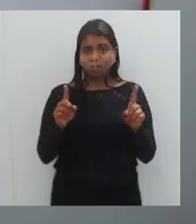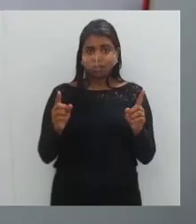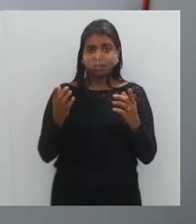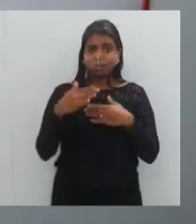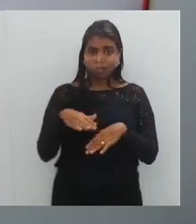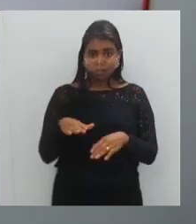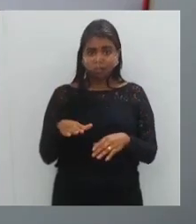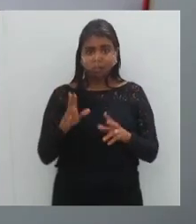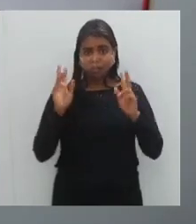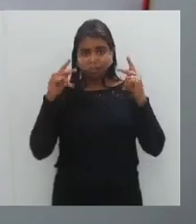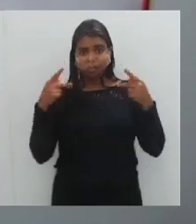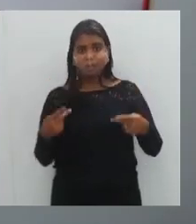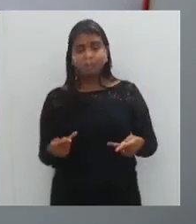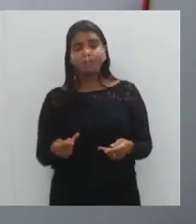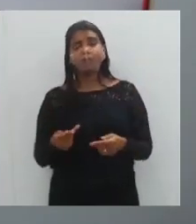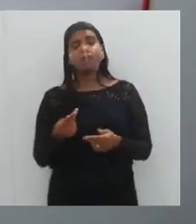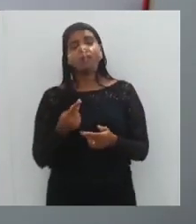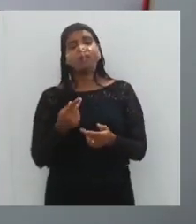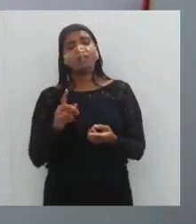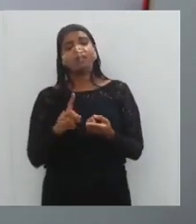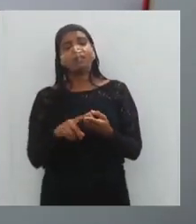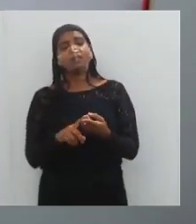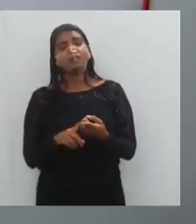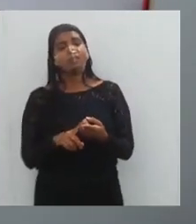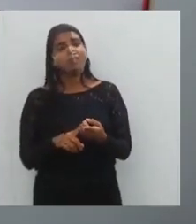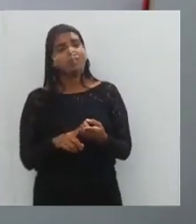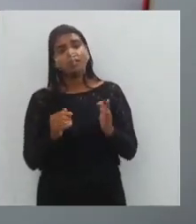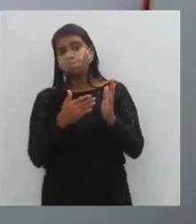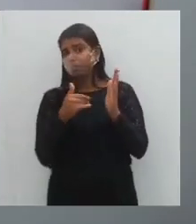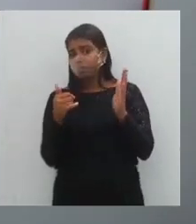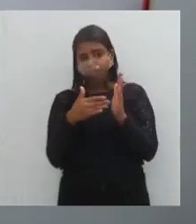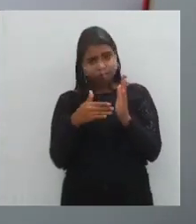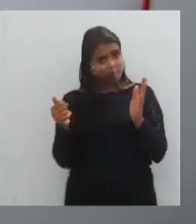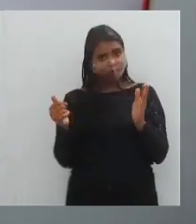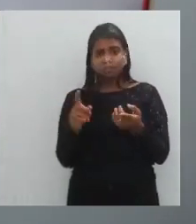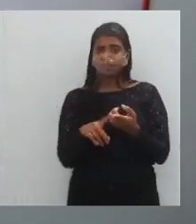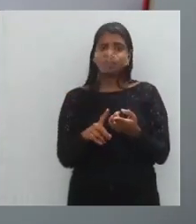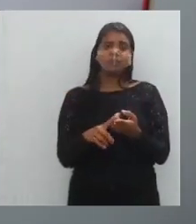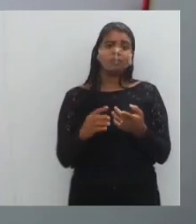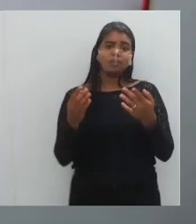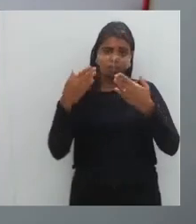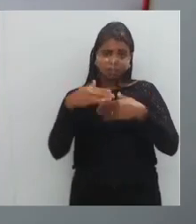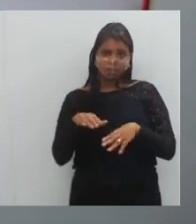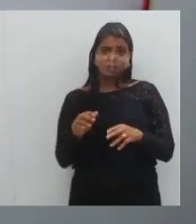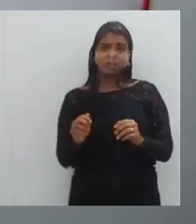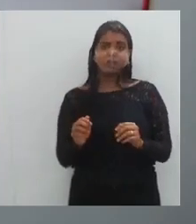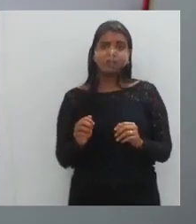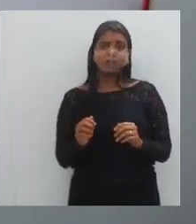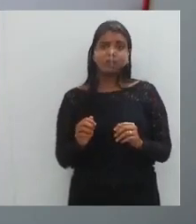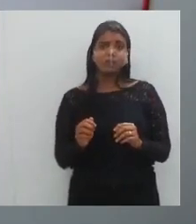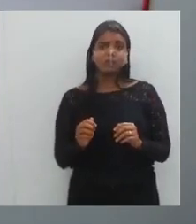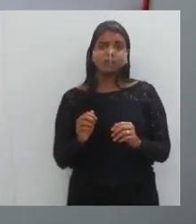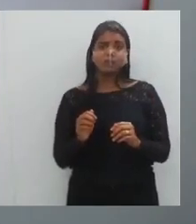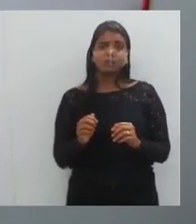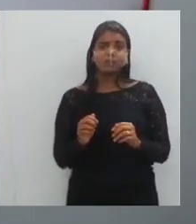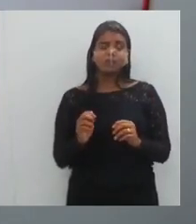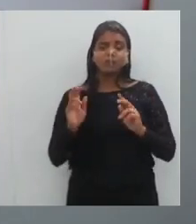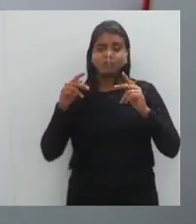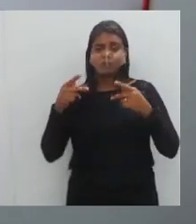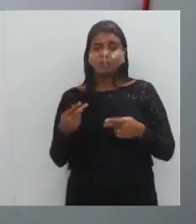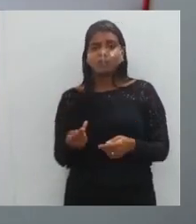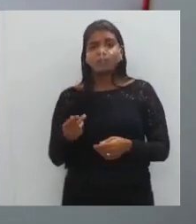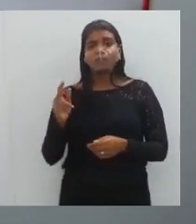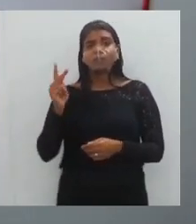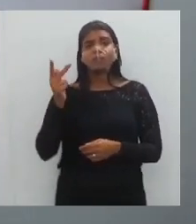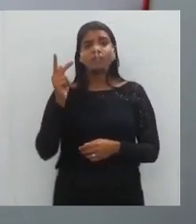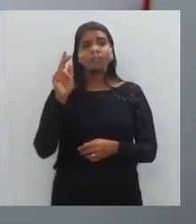de humanas. Temos aí algumas que foram retiradas da prova de humanas, tá certo? Porque